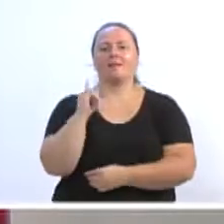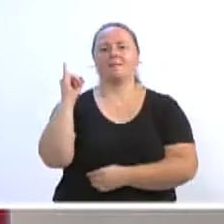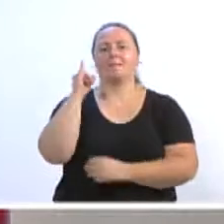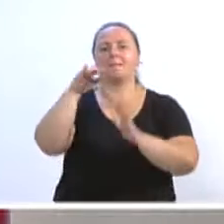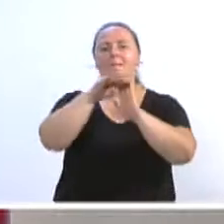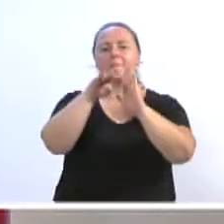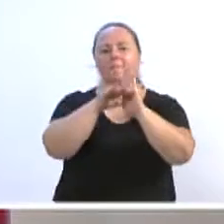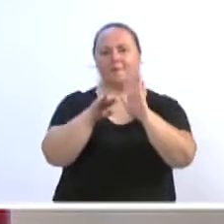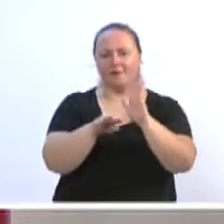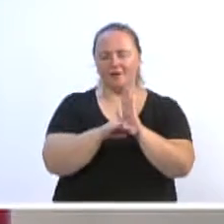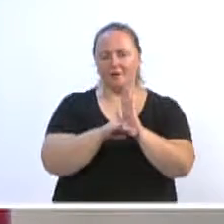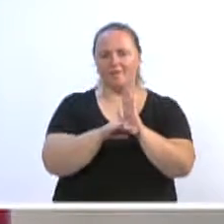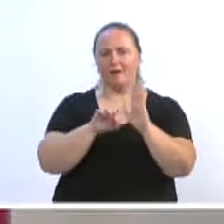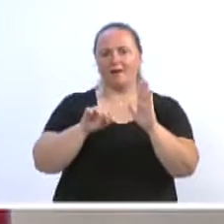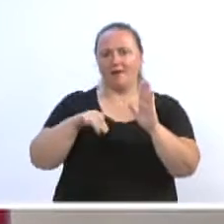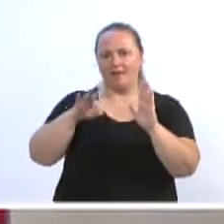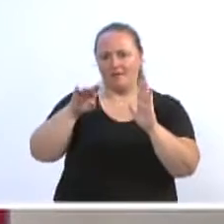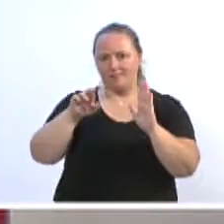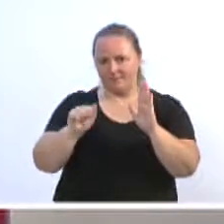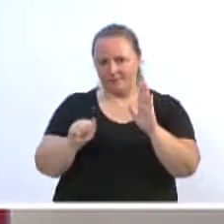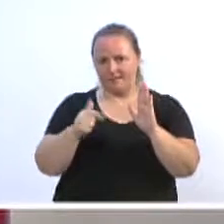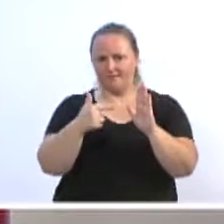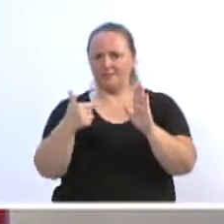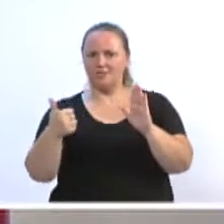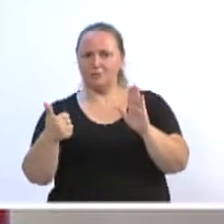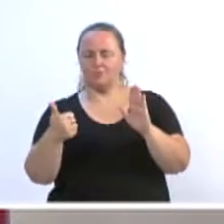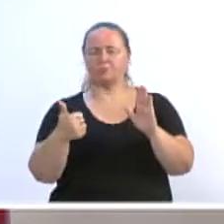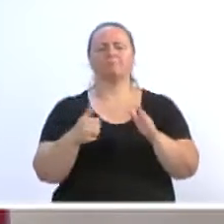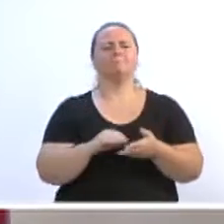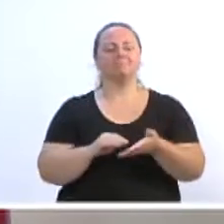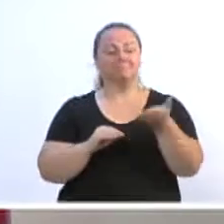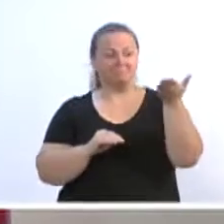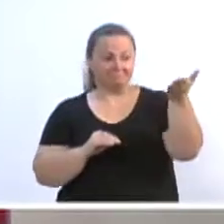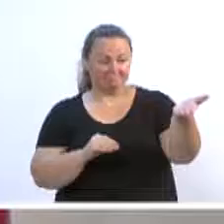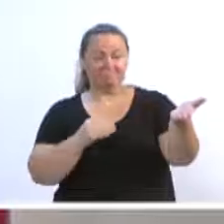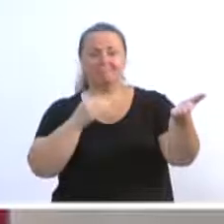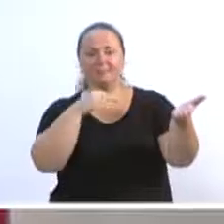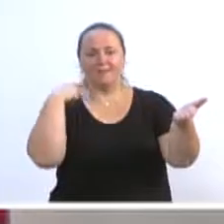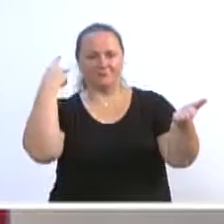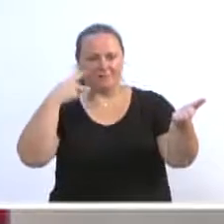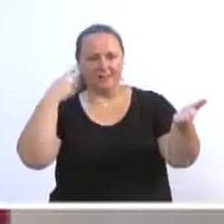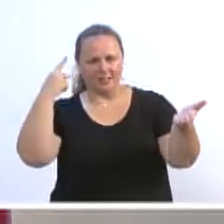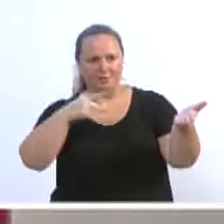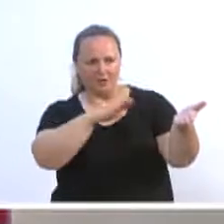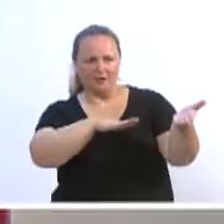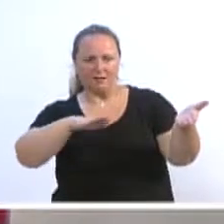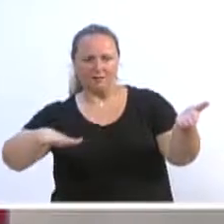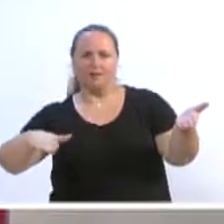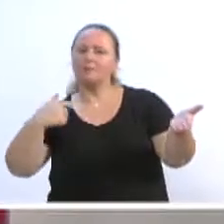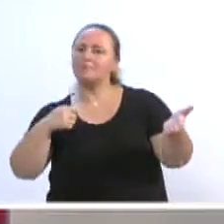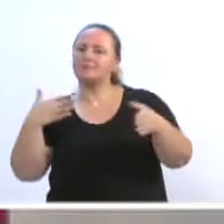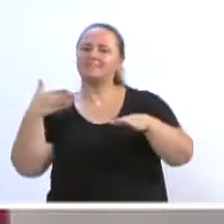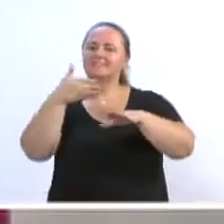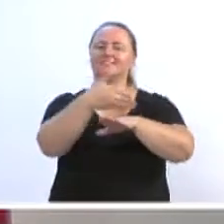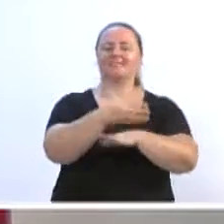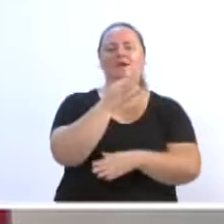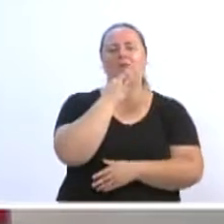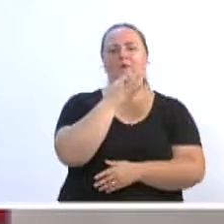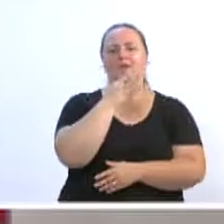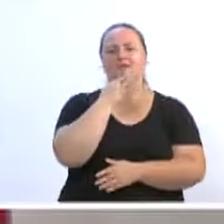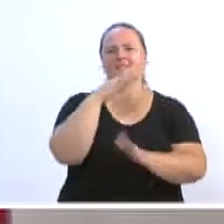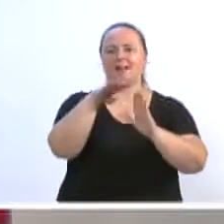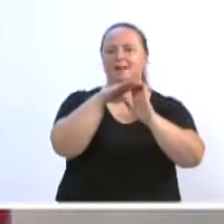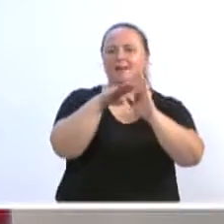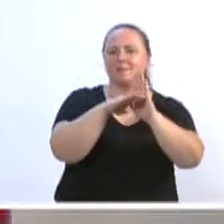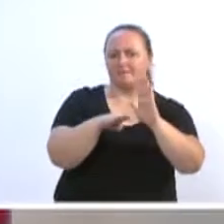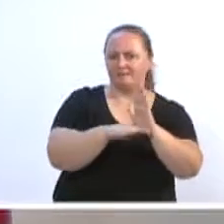os vereadores mirins também deveriam ir lá conhecer o programa Entra 21. E nessa aula magna, fazendo